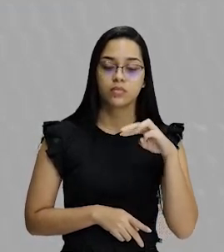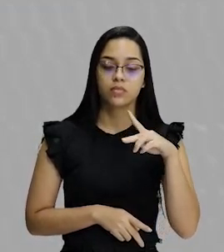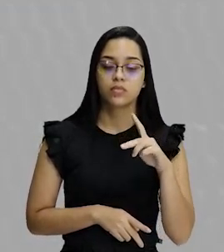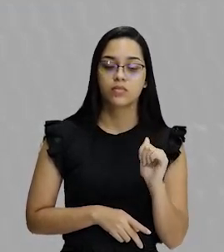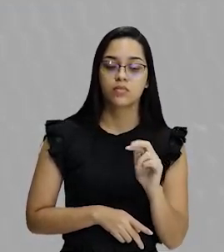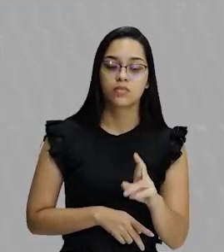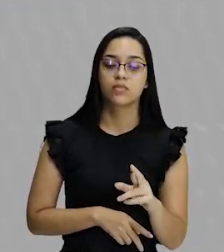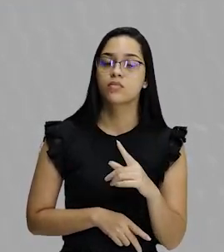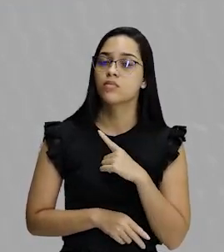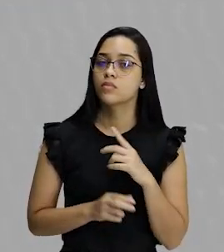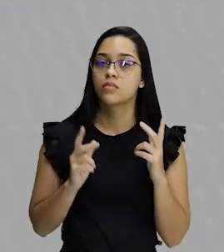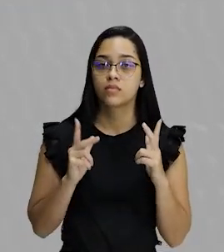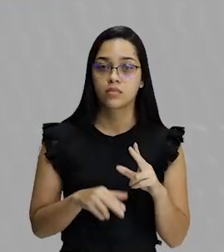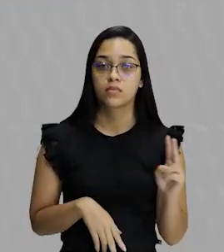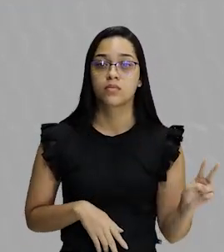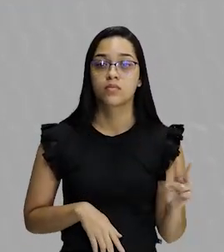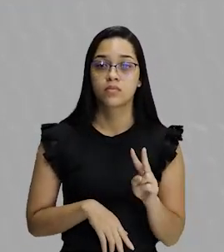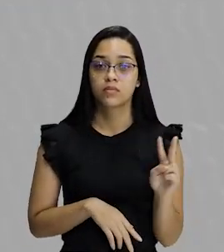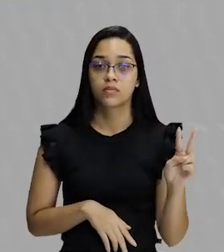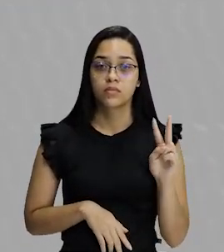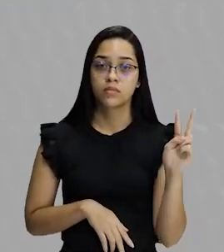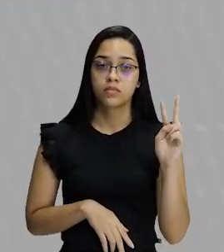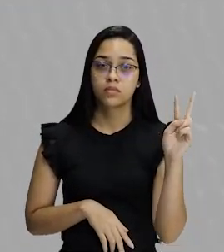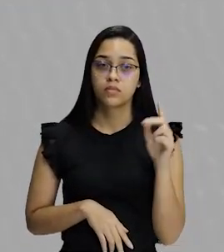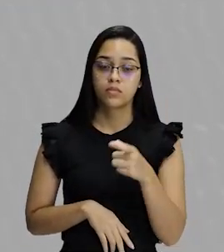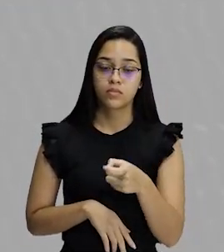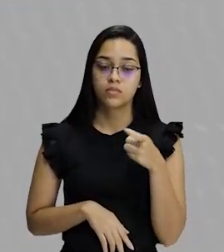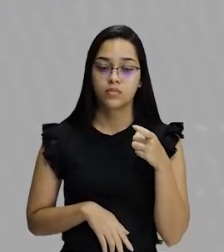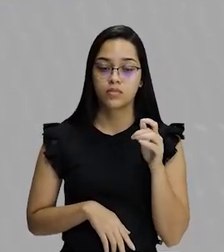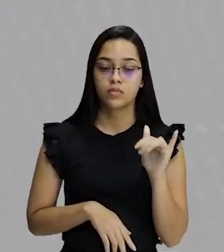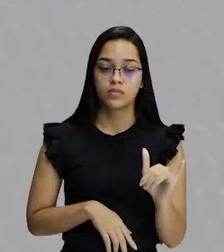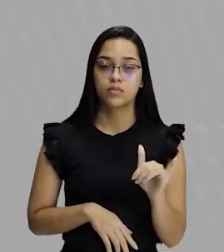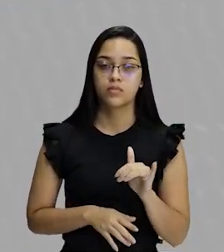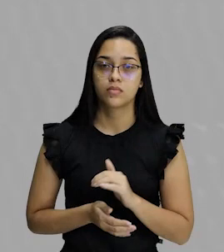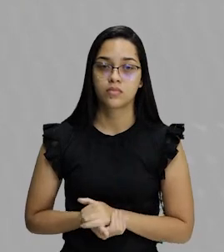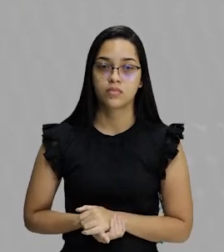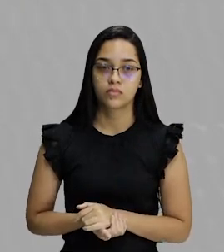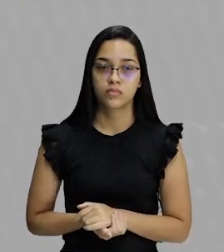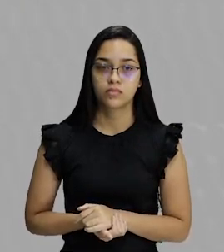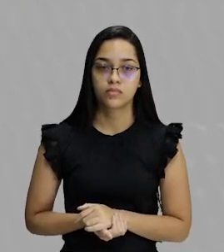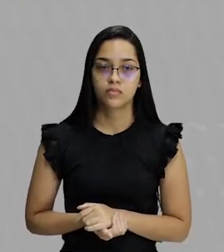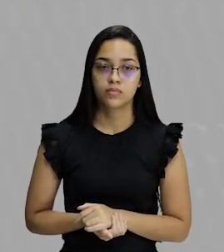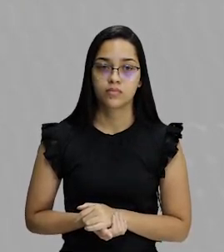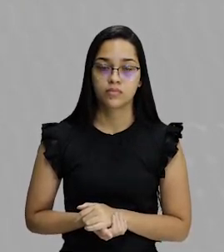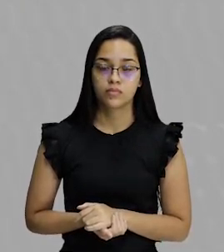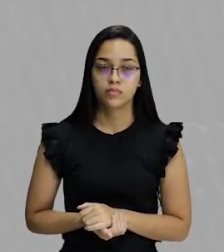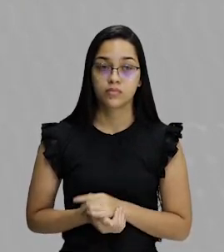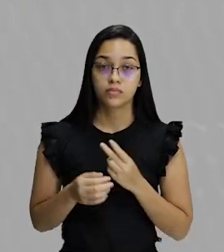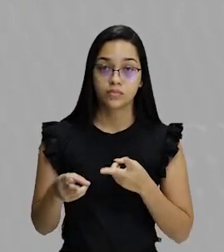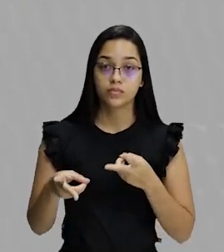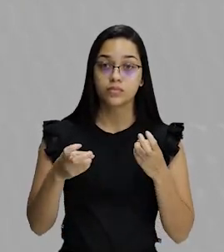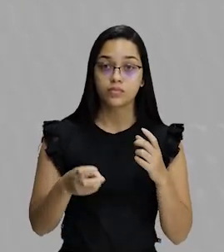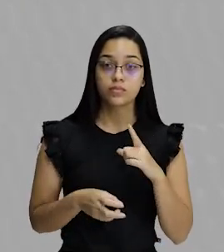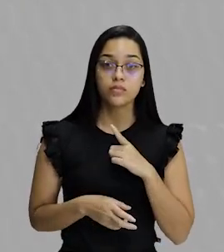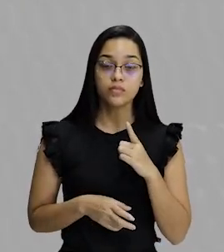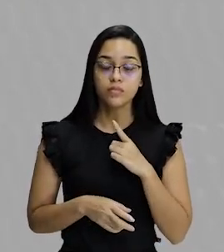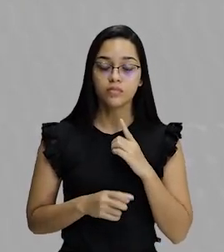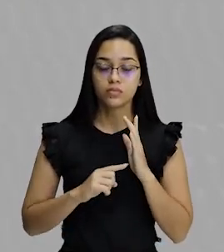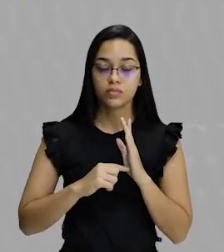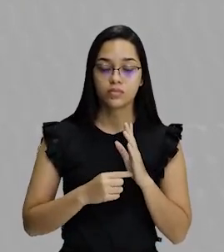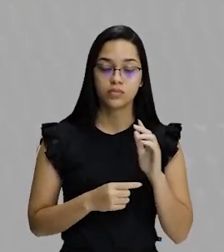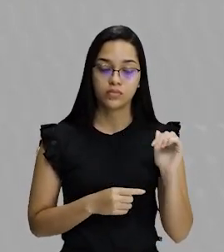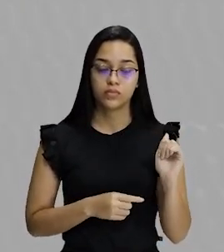Eles possuem o mesmo valor de x e y. Tá? Perceba que o ponto A